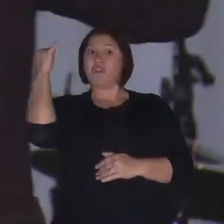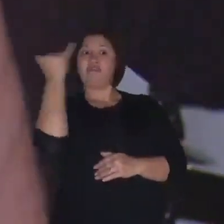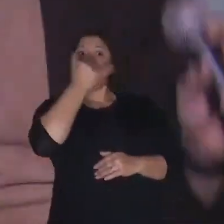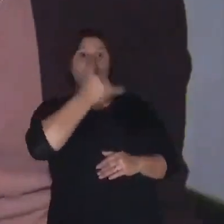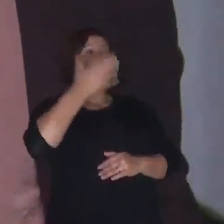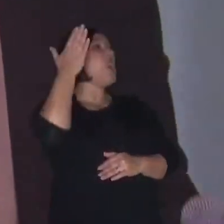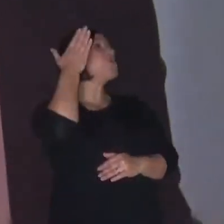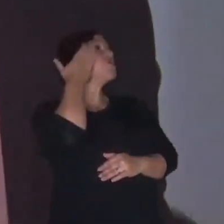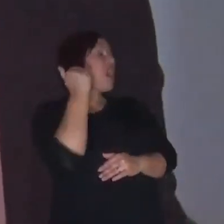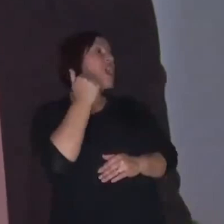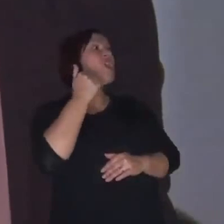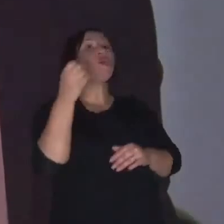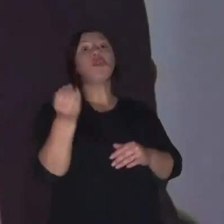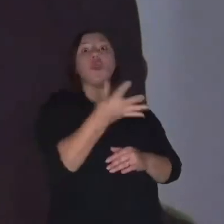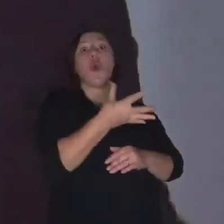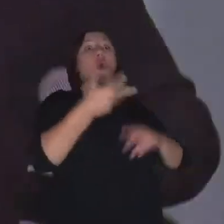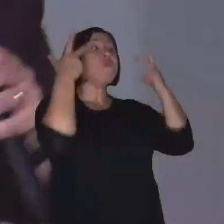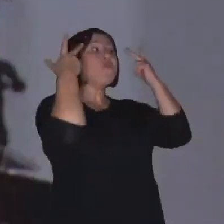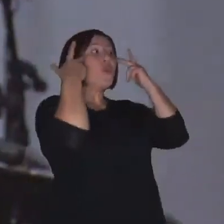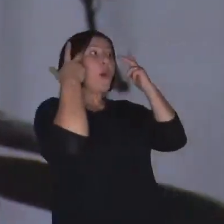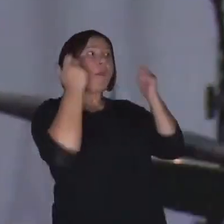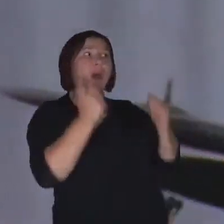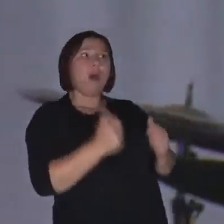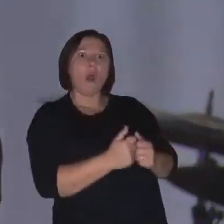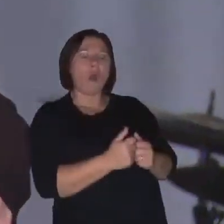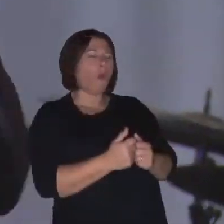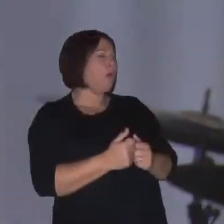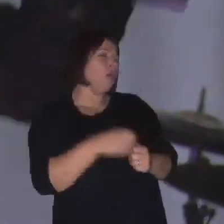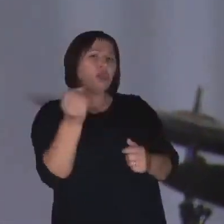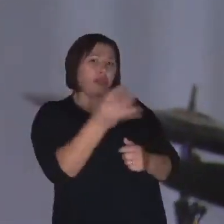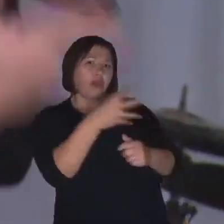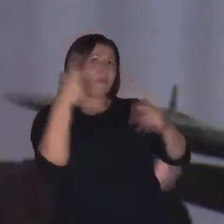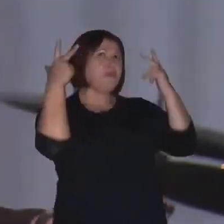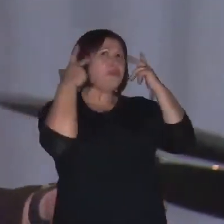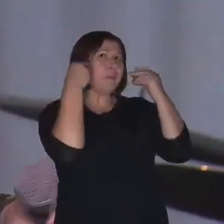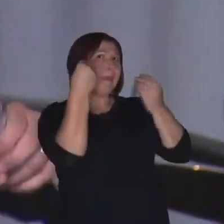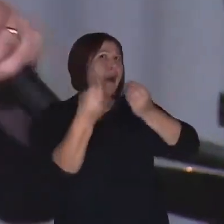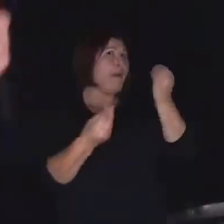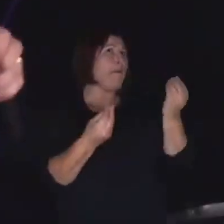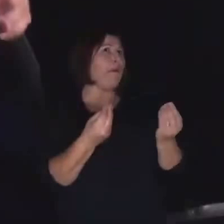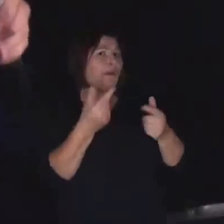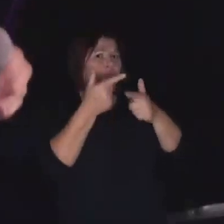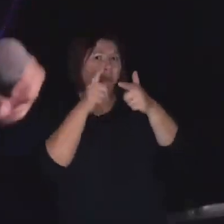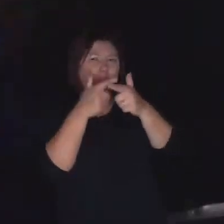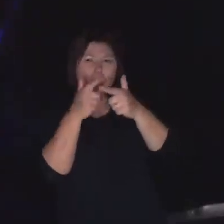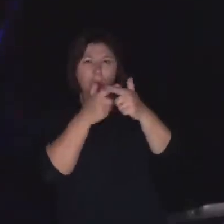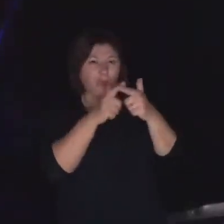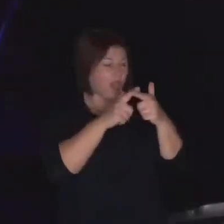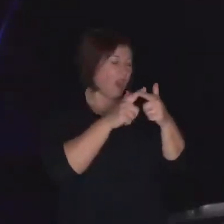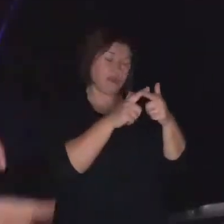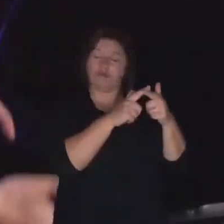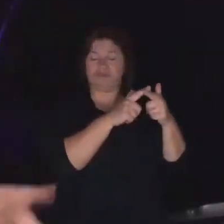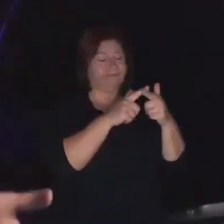do normal? E esse novo normal não vai ser um problema. Esse novo normal não vai ser